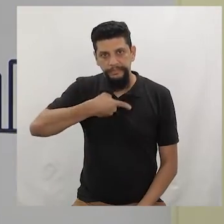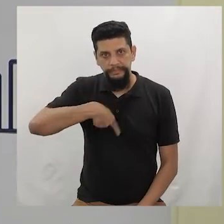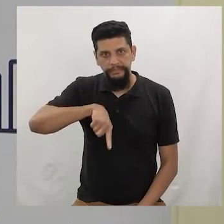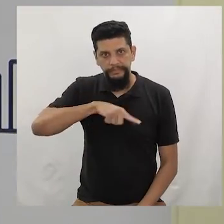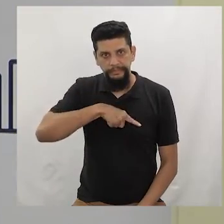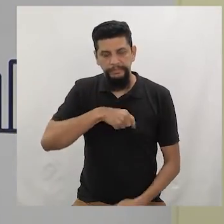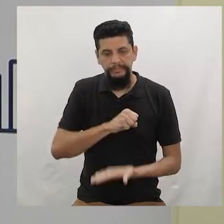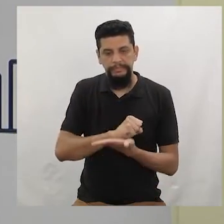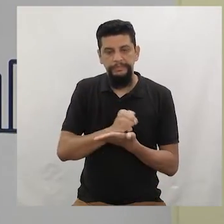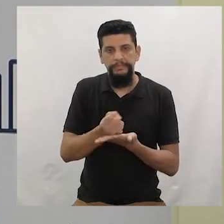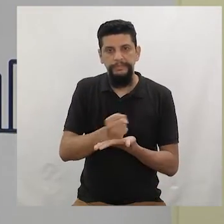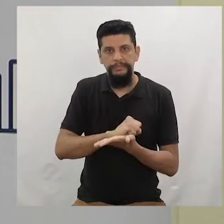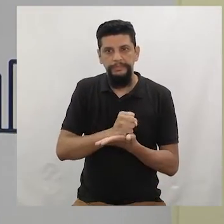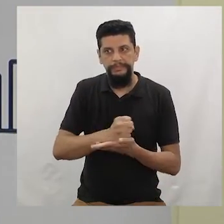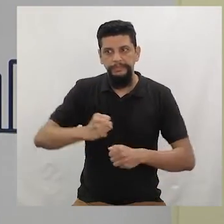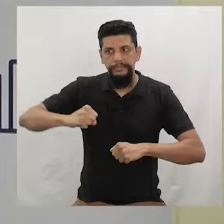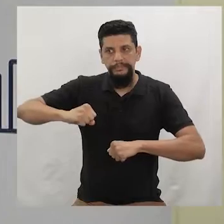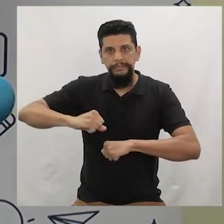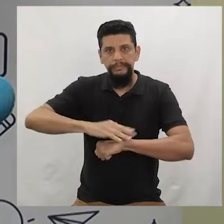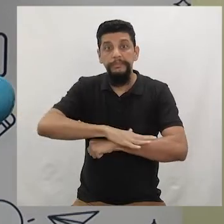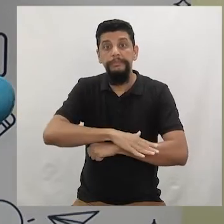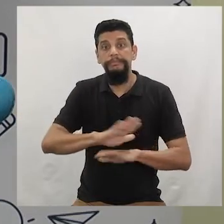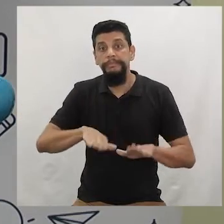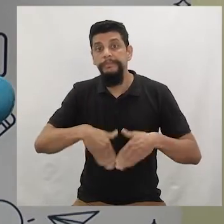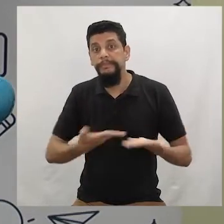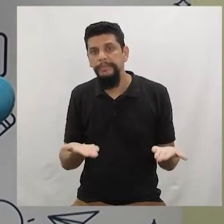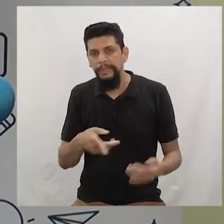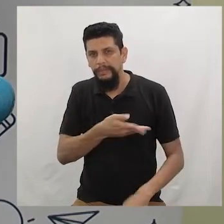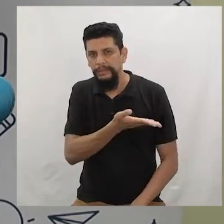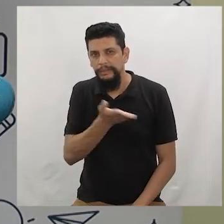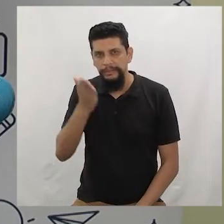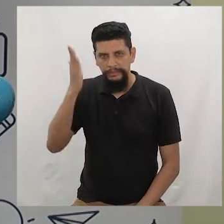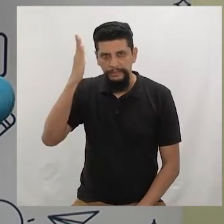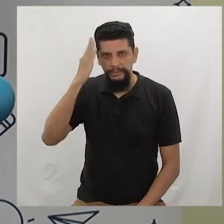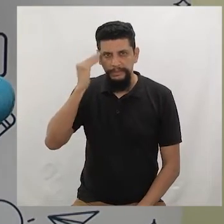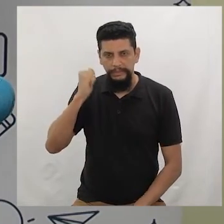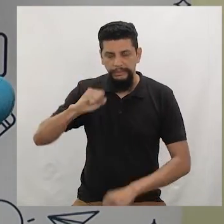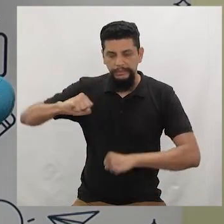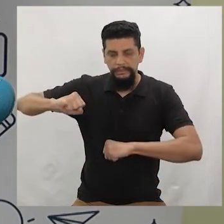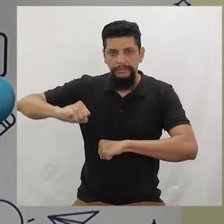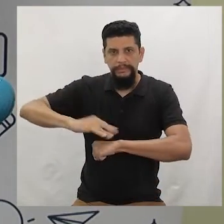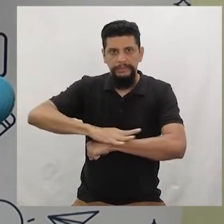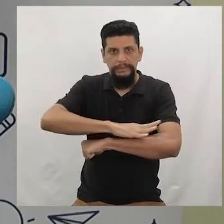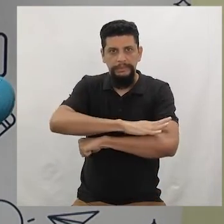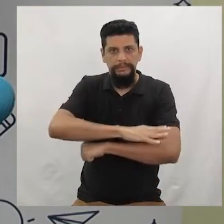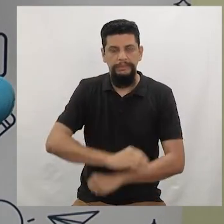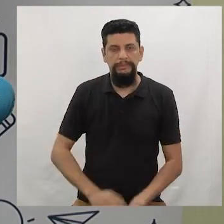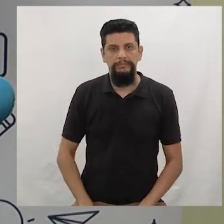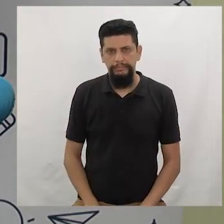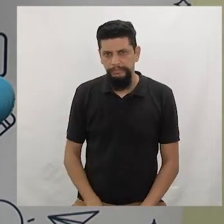nós vamos para o jogo das sombras. E aí, você sabe o que é uma sombra?